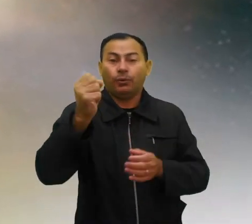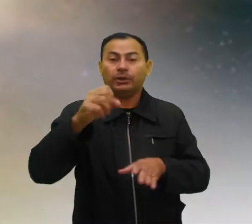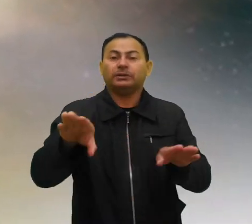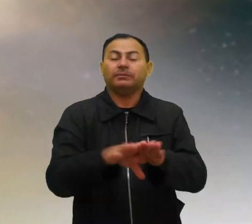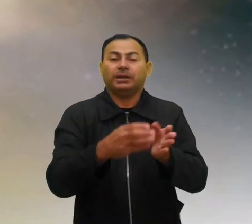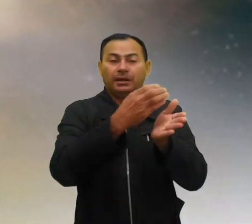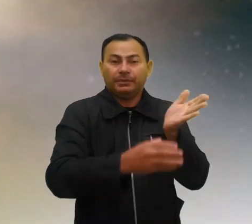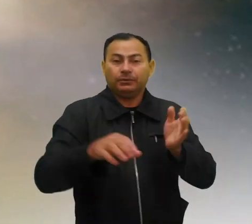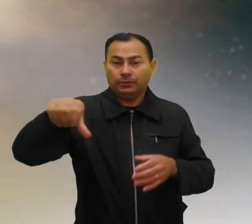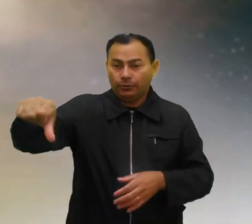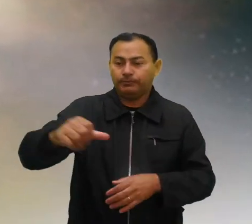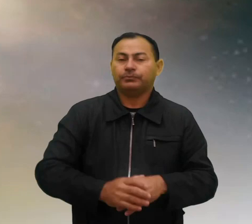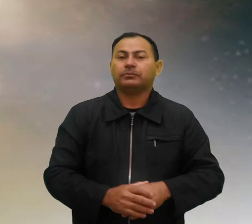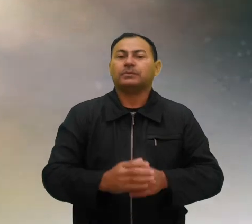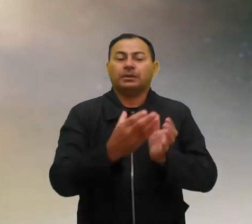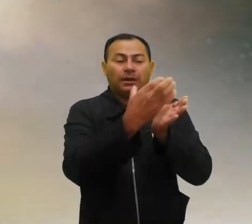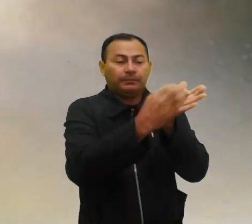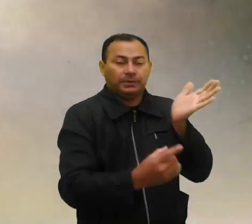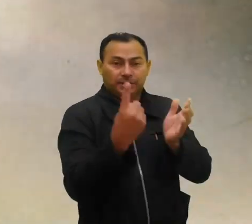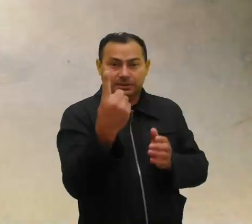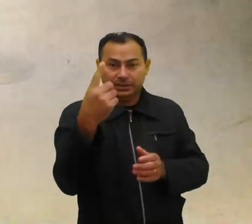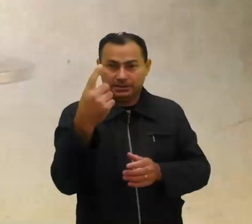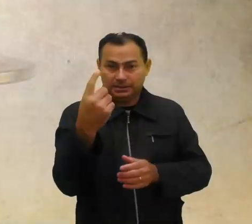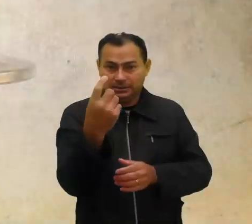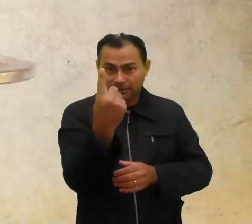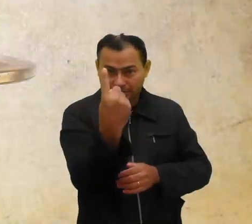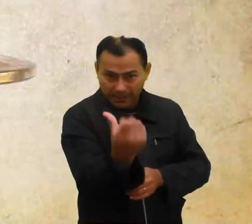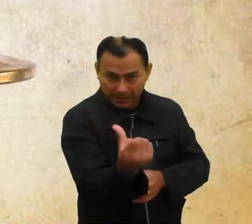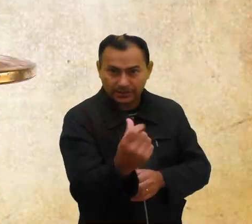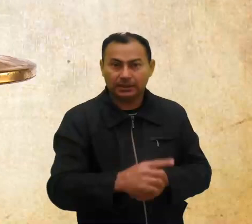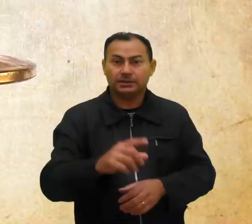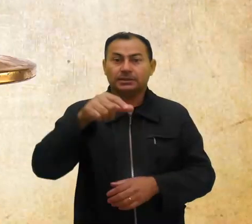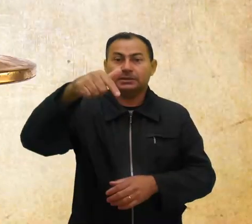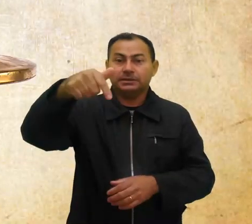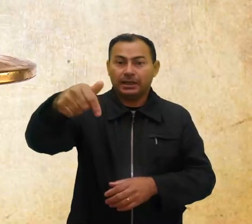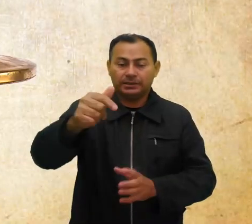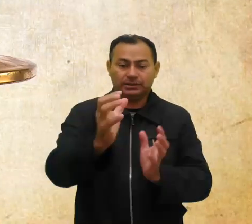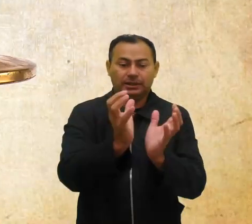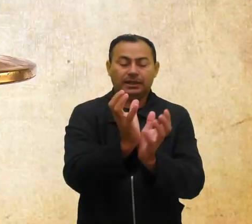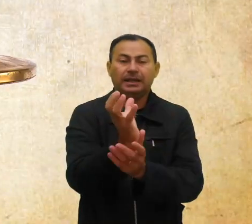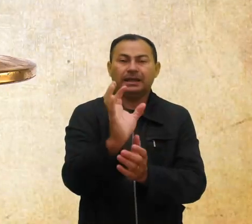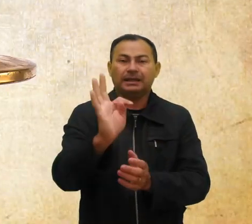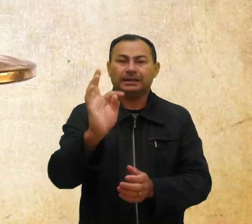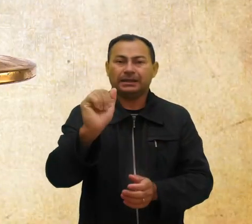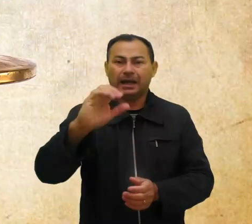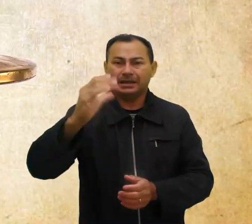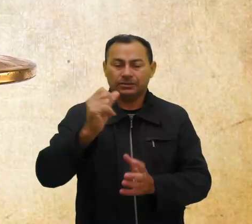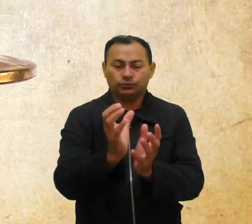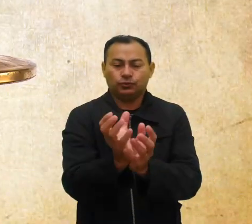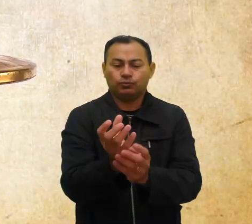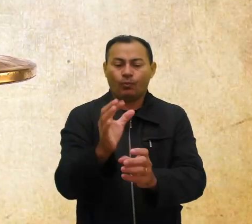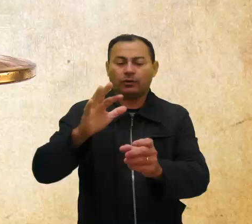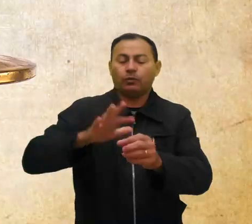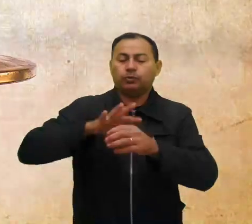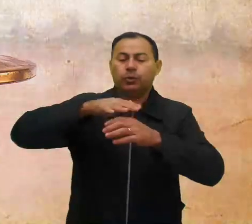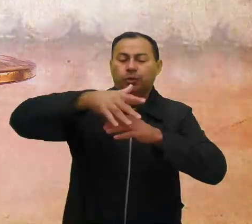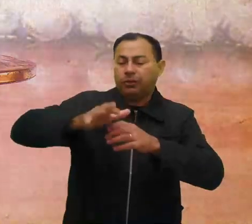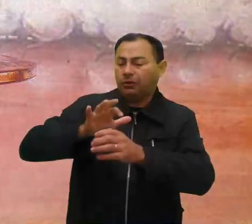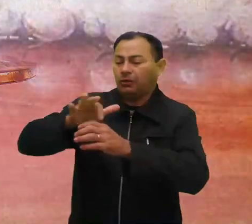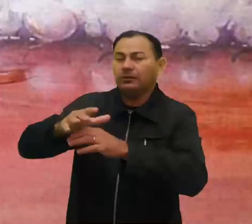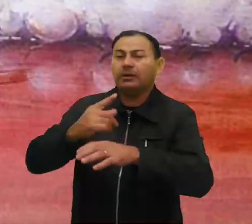9. Depois, no capítulo 16, temos 7 taças e todas elas derramam. Cada vez que uma taça